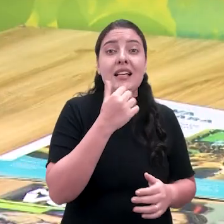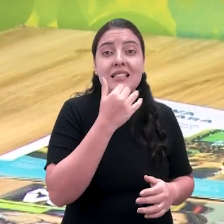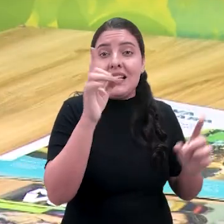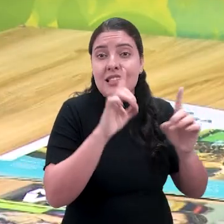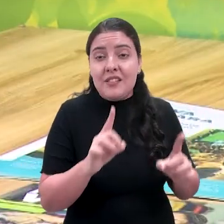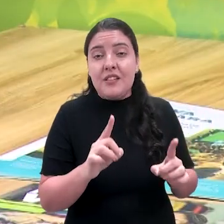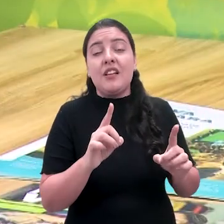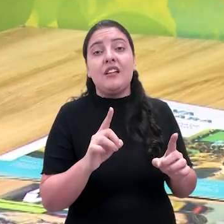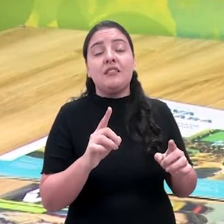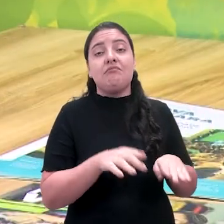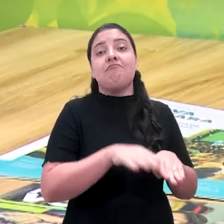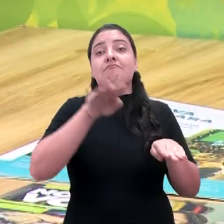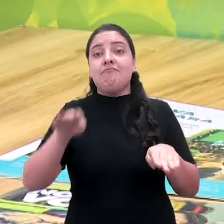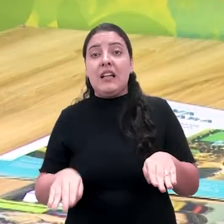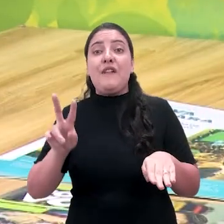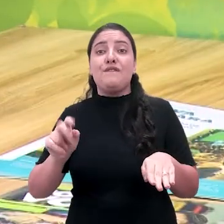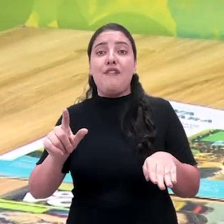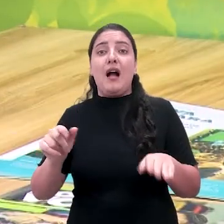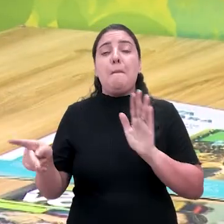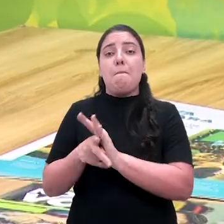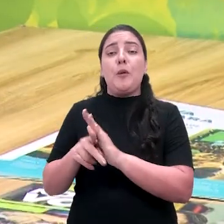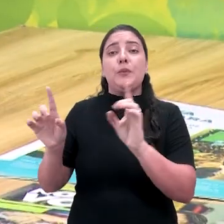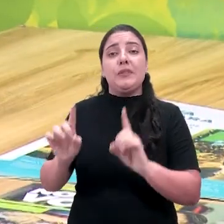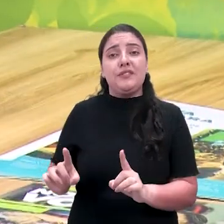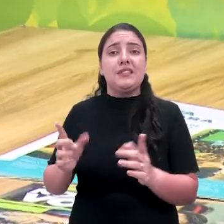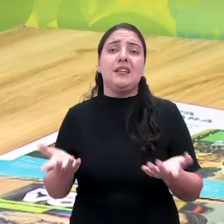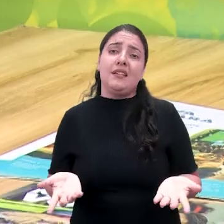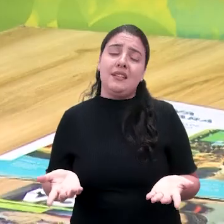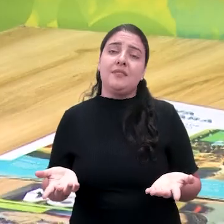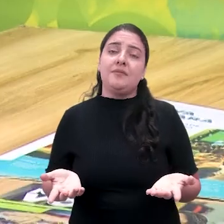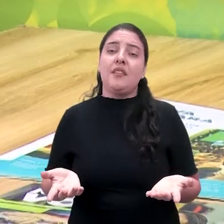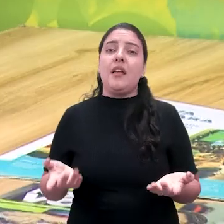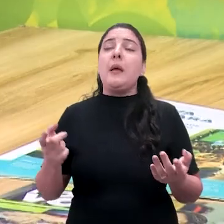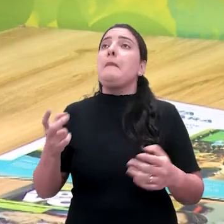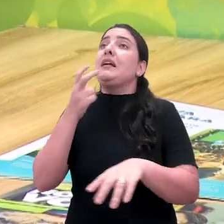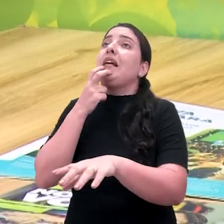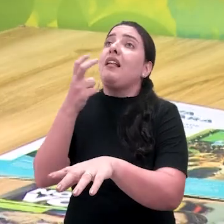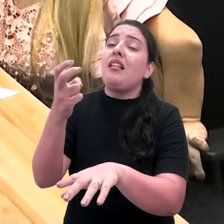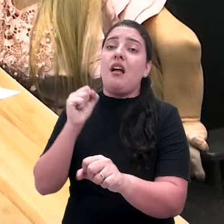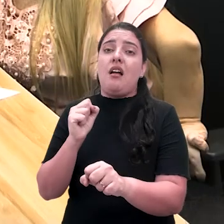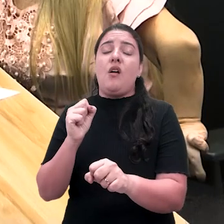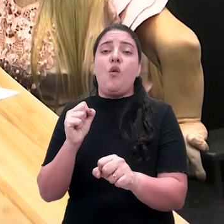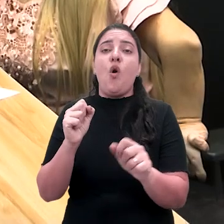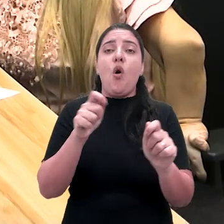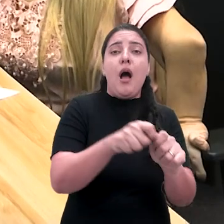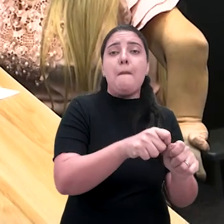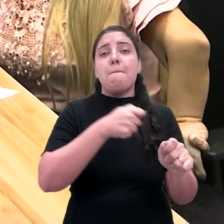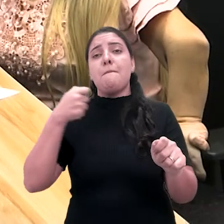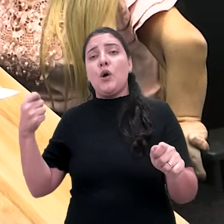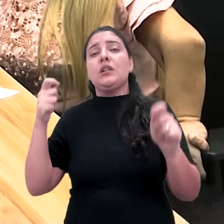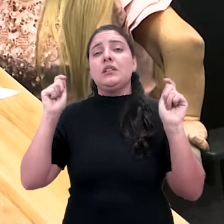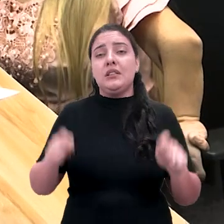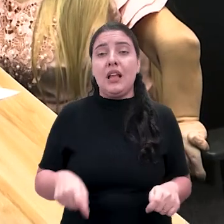deficiência estacionado na vaga? Será que atendimento eu vou ter que gritar? Será que eu vou poder abrir a porta? Será